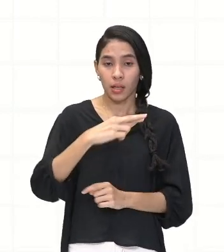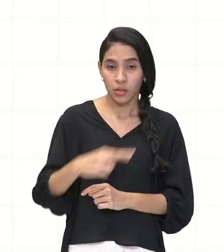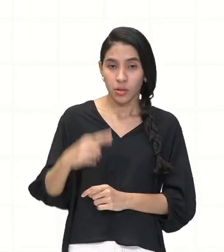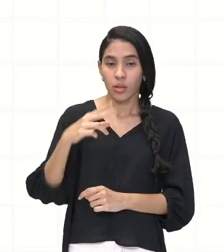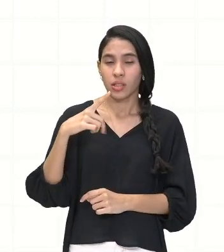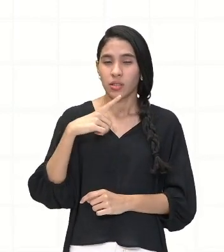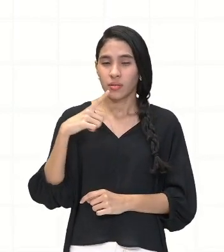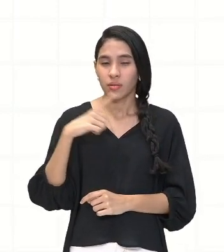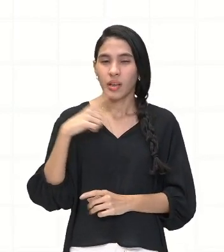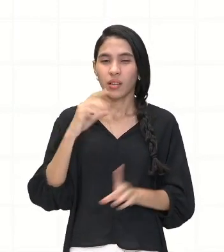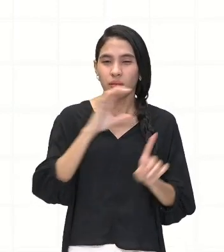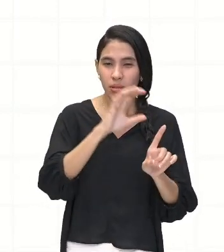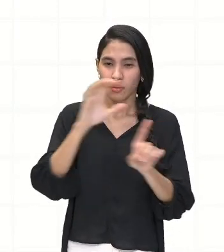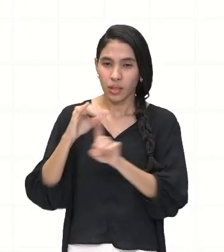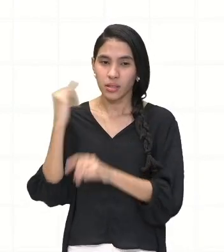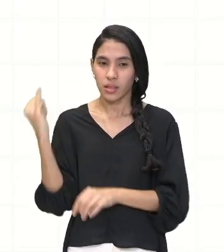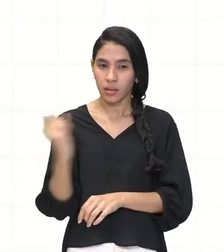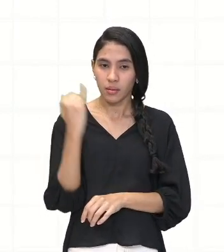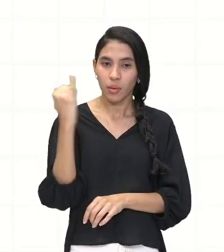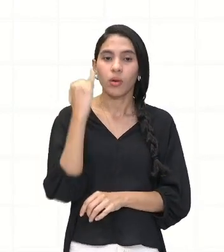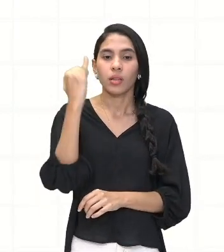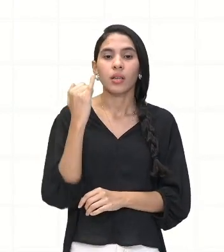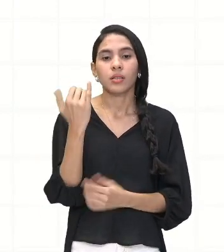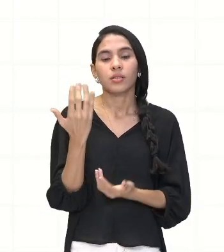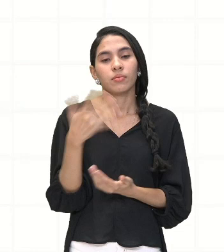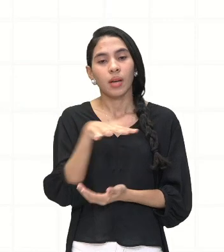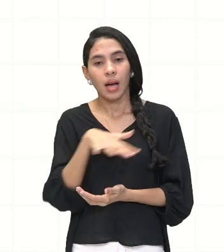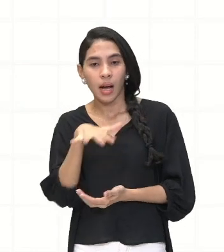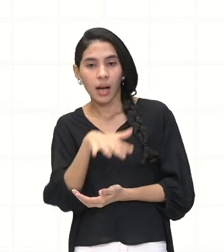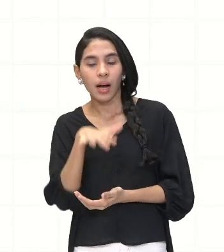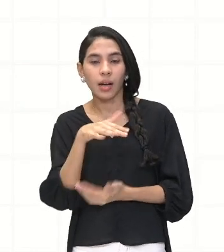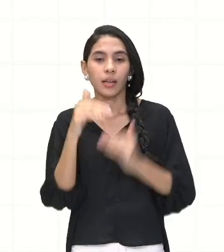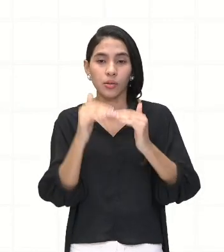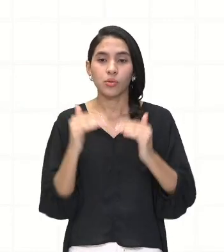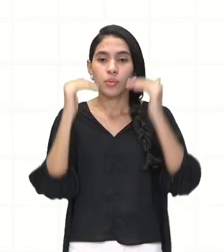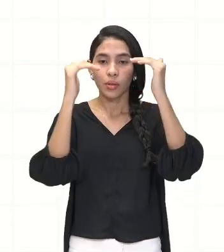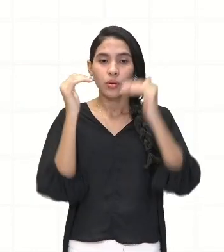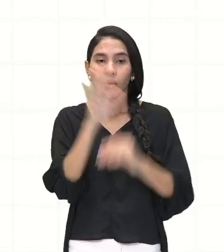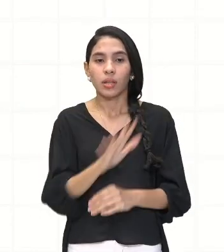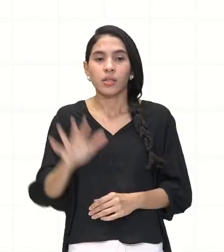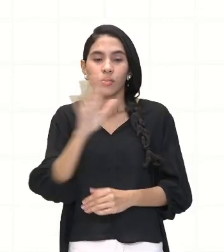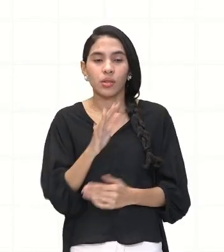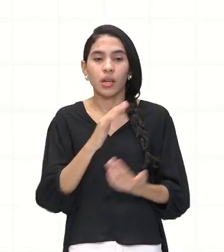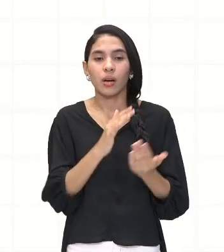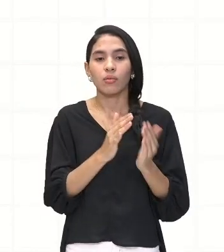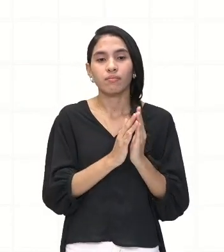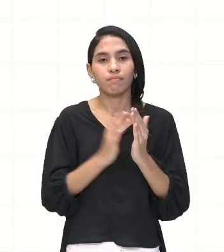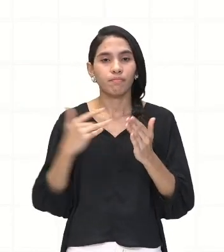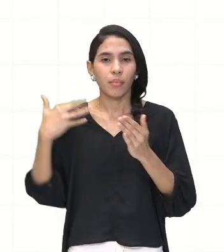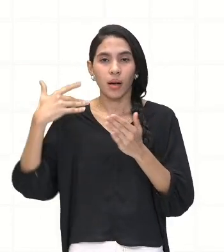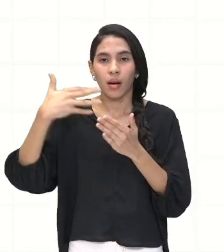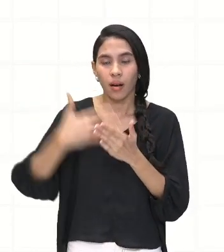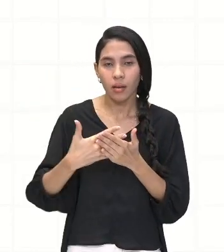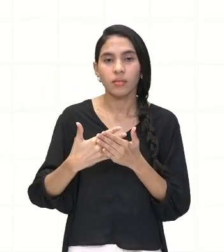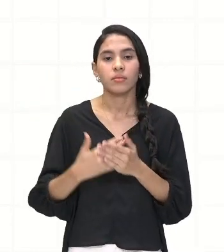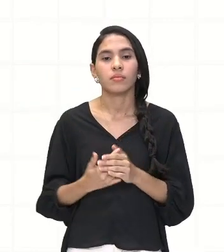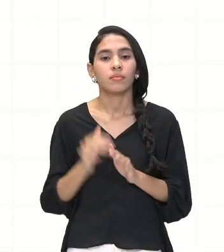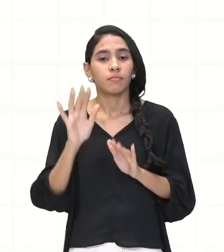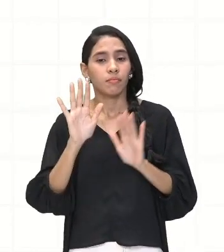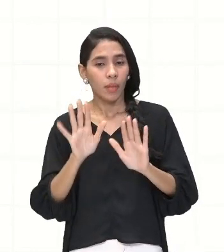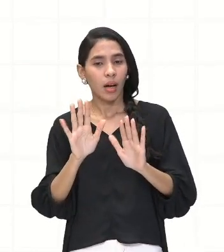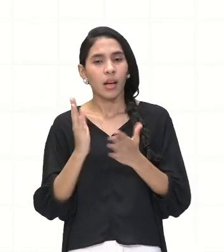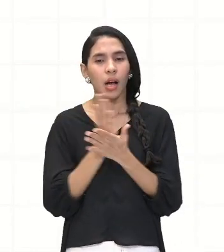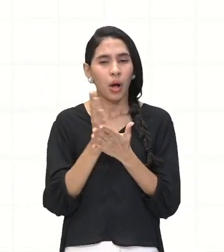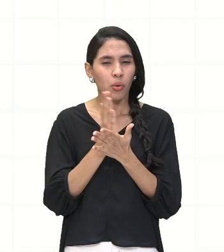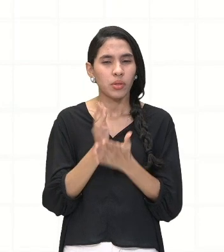desempenharam um papel significativo nas questões de soberania nacional ao longo da história. Em muitos